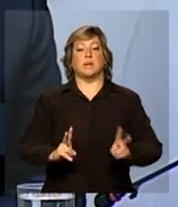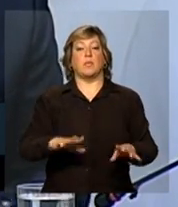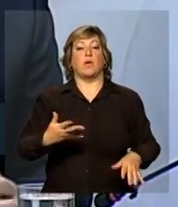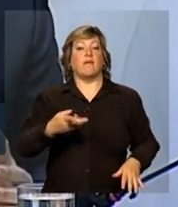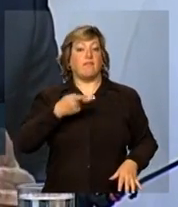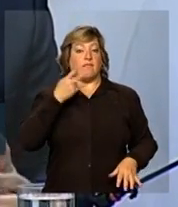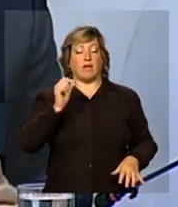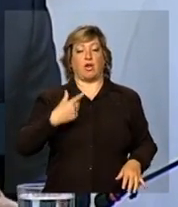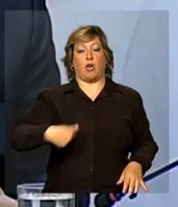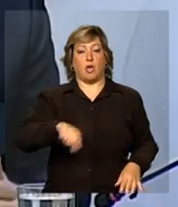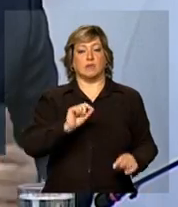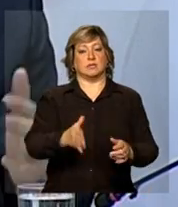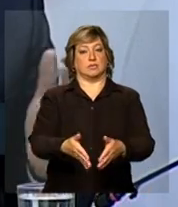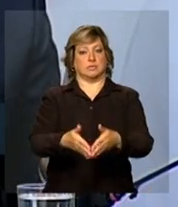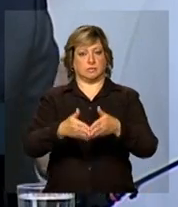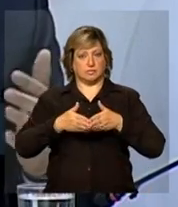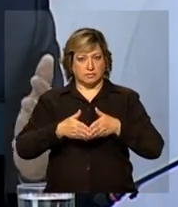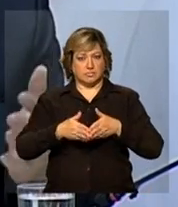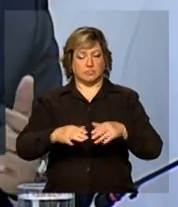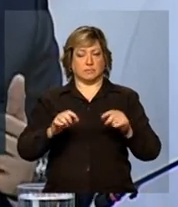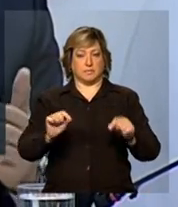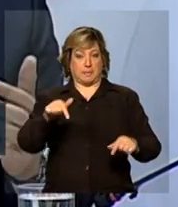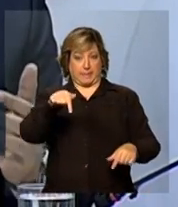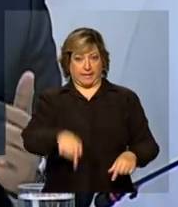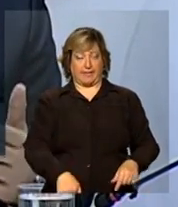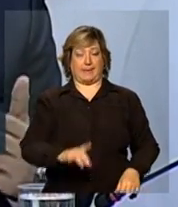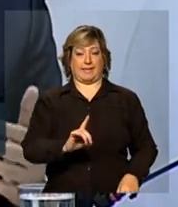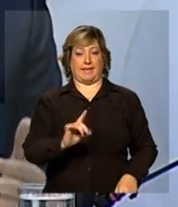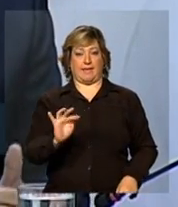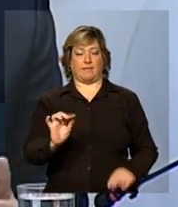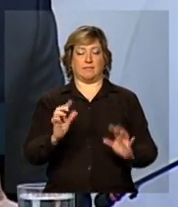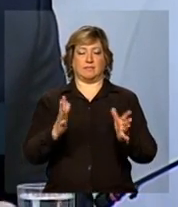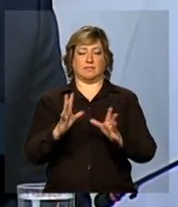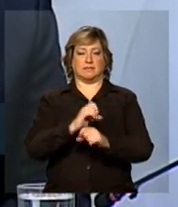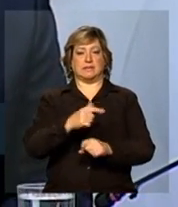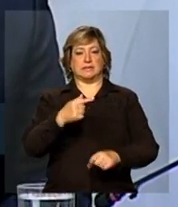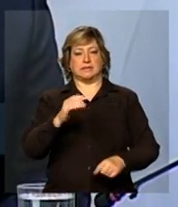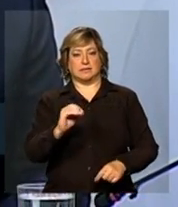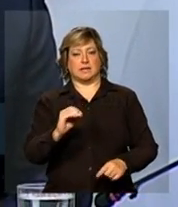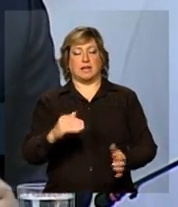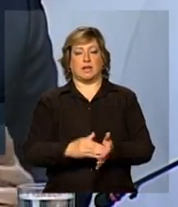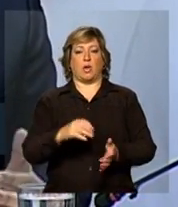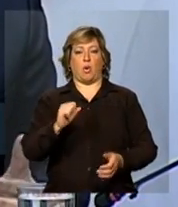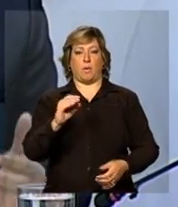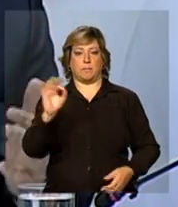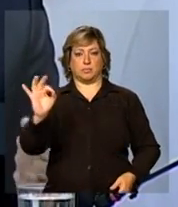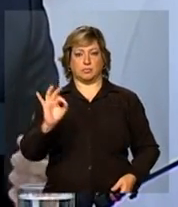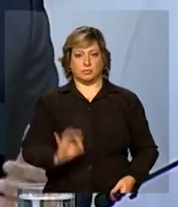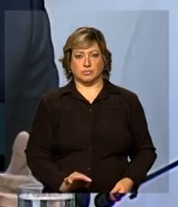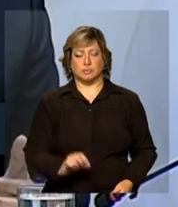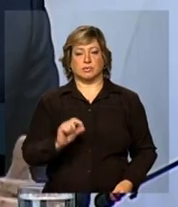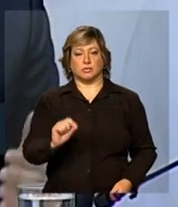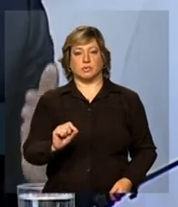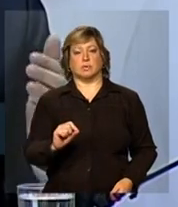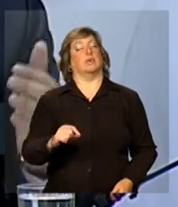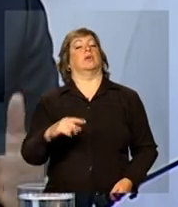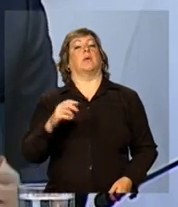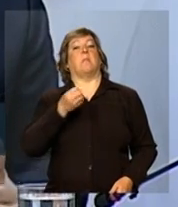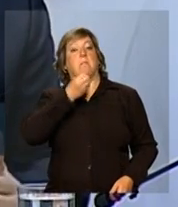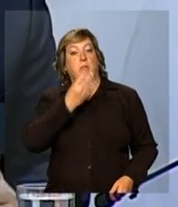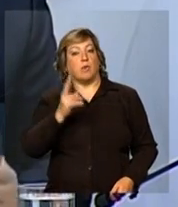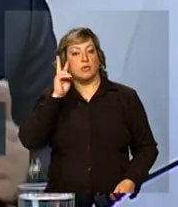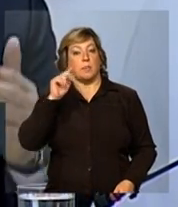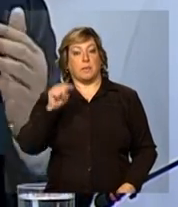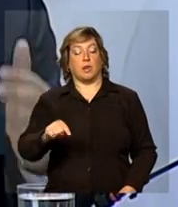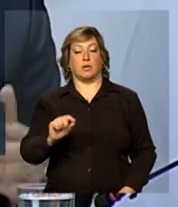a nossa solicitação aqui no Distrito Federal, em torno de 70%, 80% de positivo com relação à doação. Agora, o